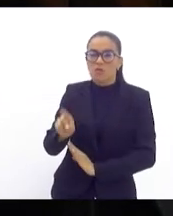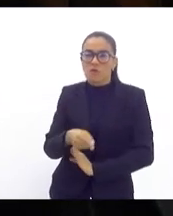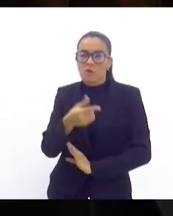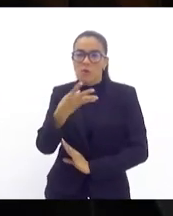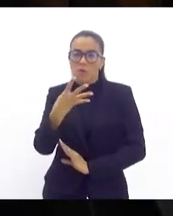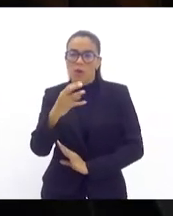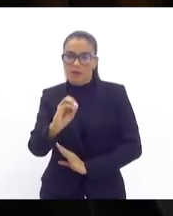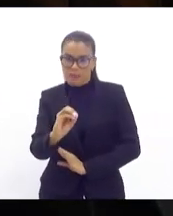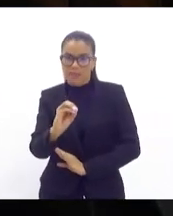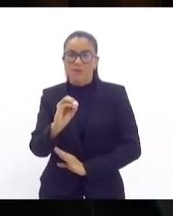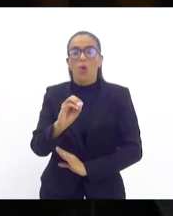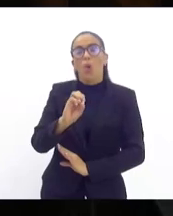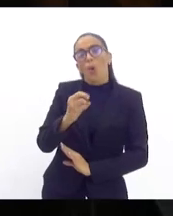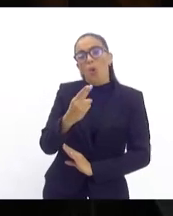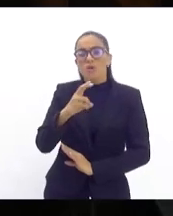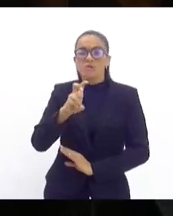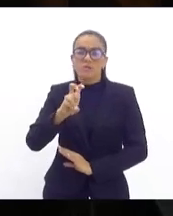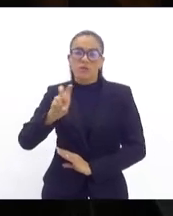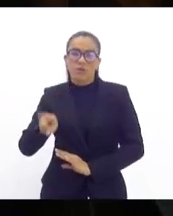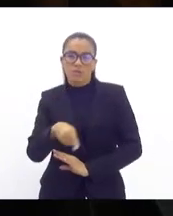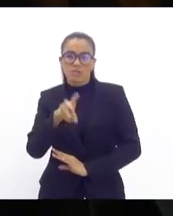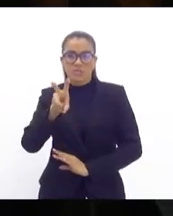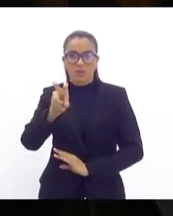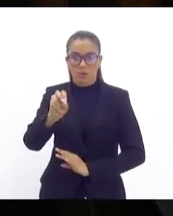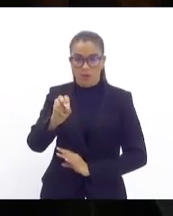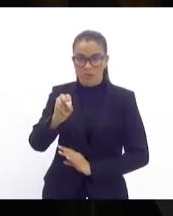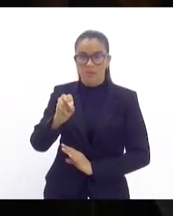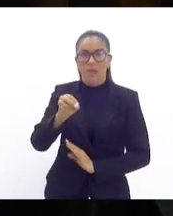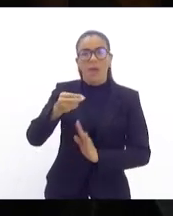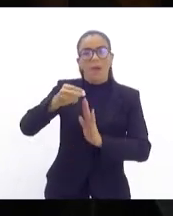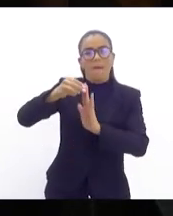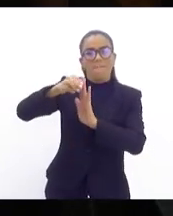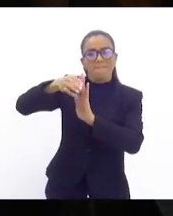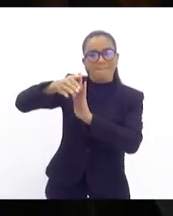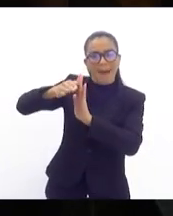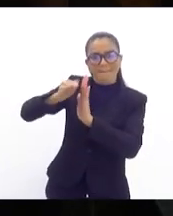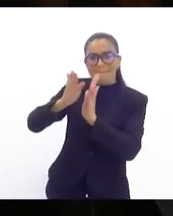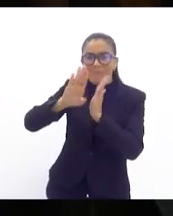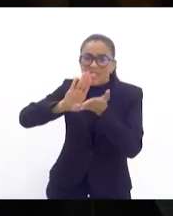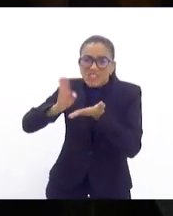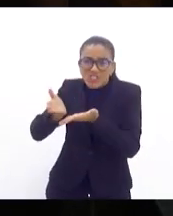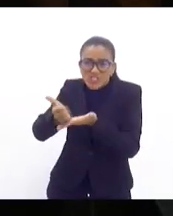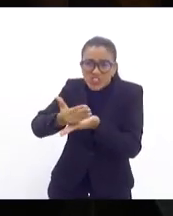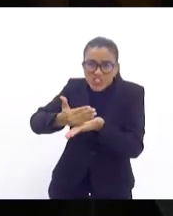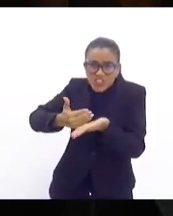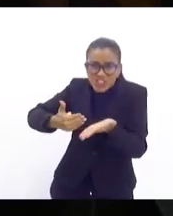40 5,50 subtraiu os impostos federais